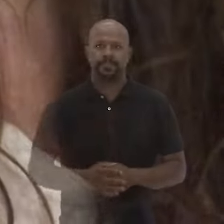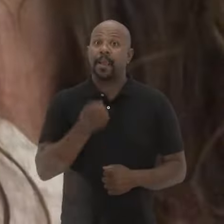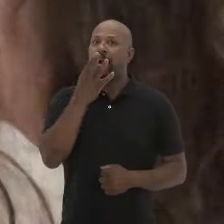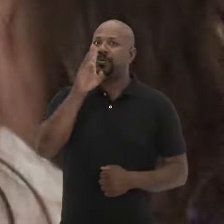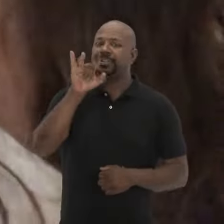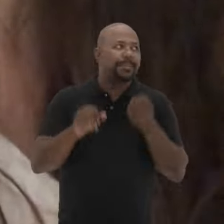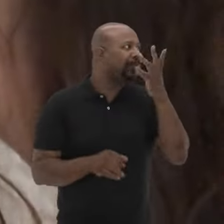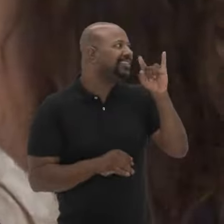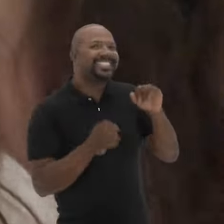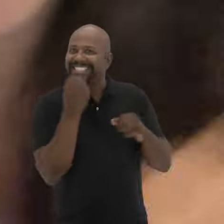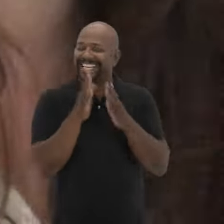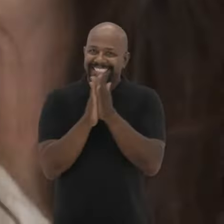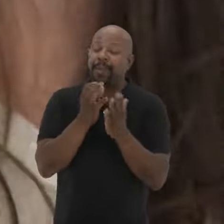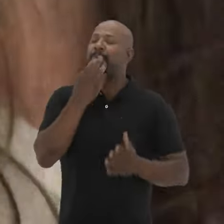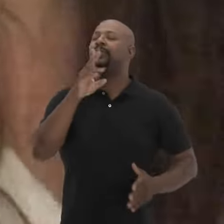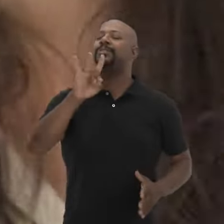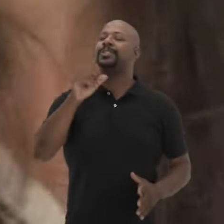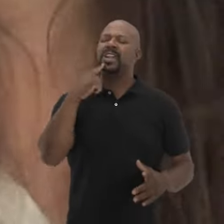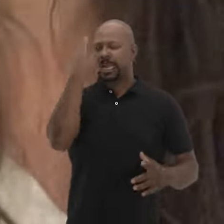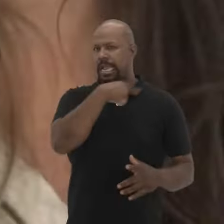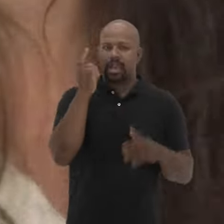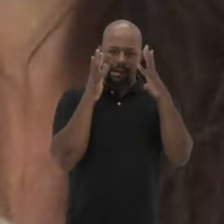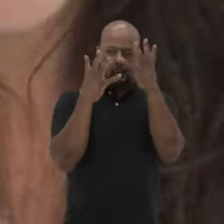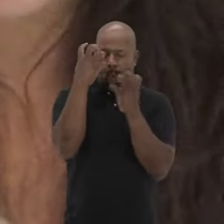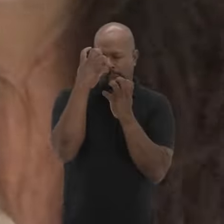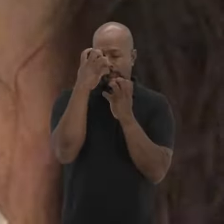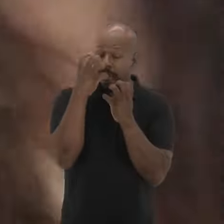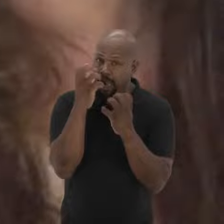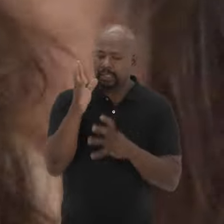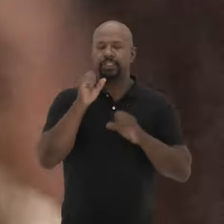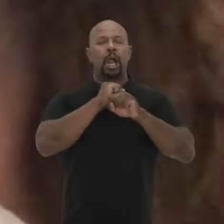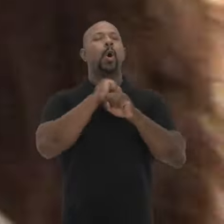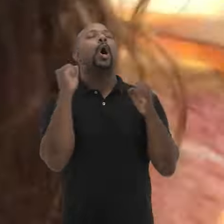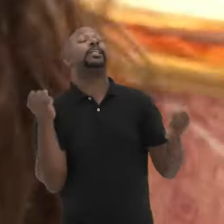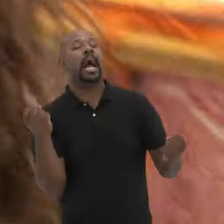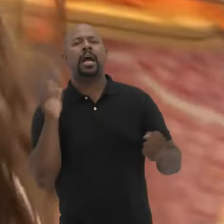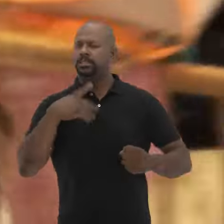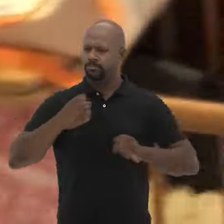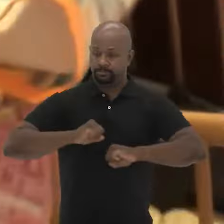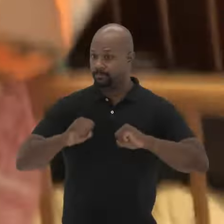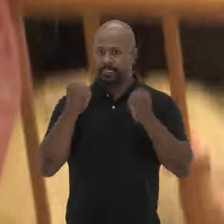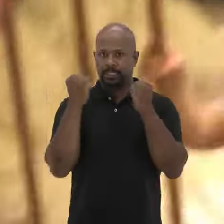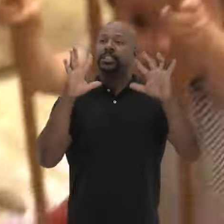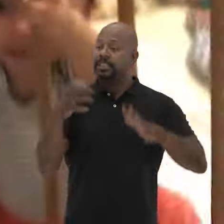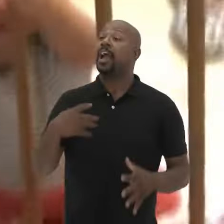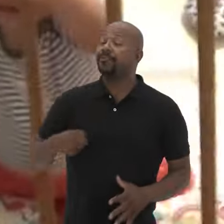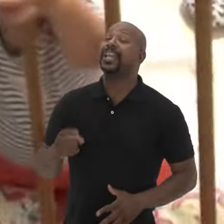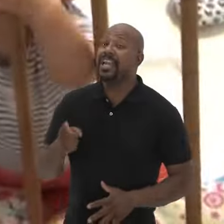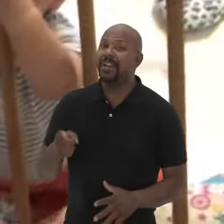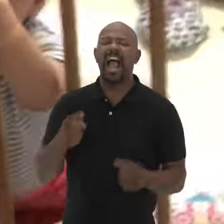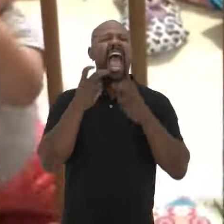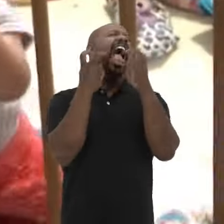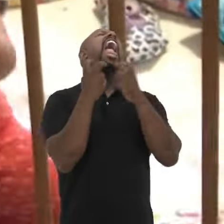Bom dia, bom dia! Tô aqui com a cara amassada, já acordadas, com toda a energia, né, filha?